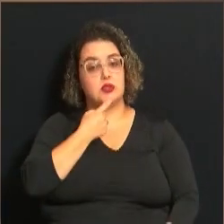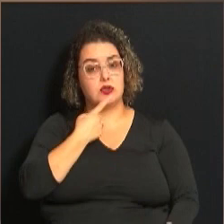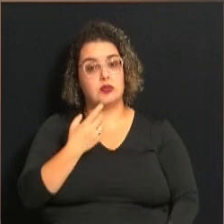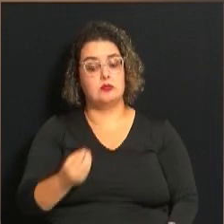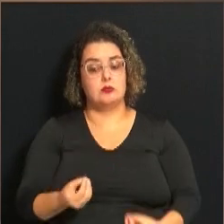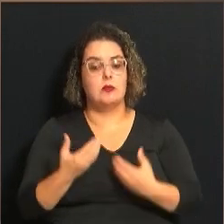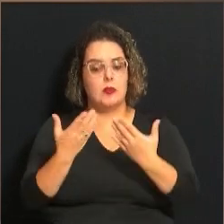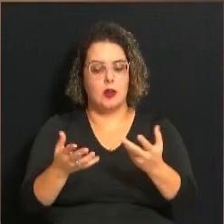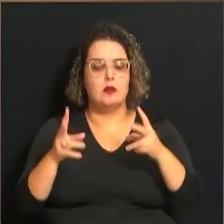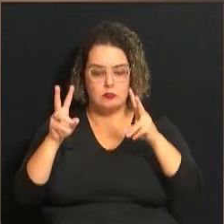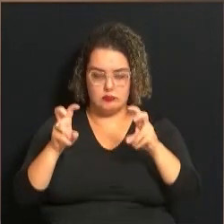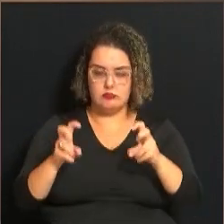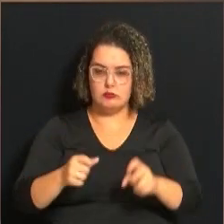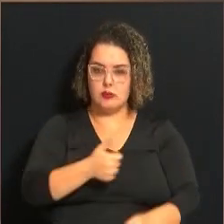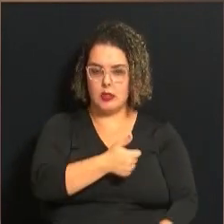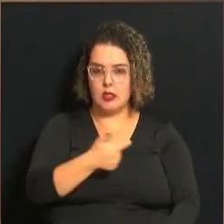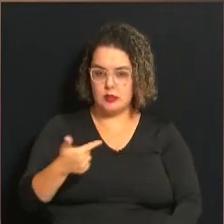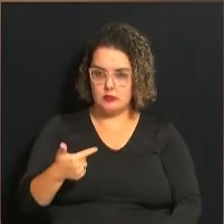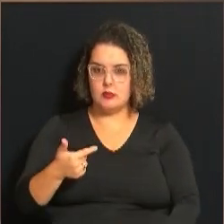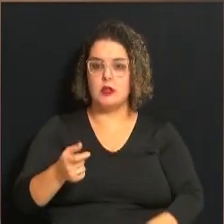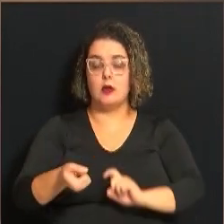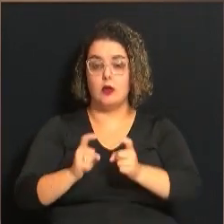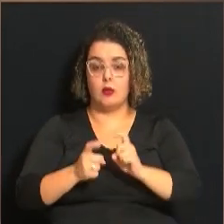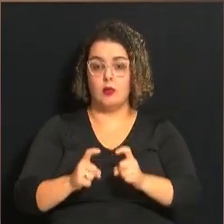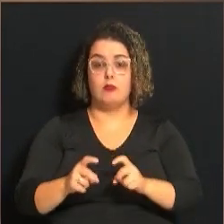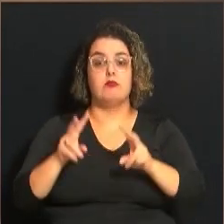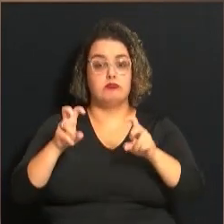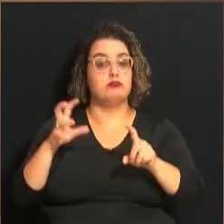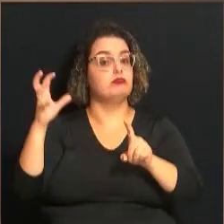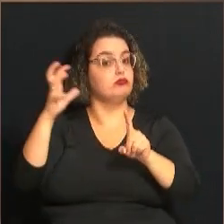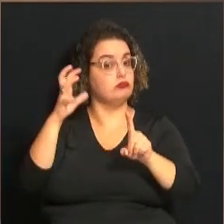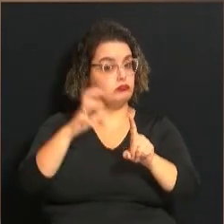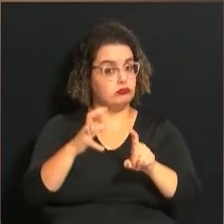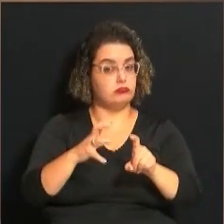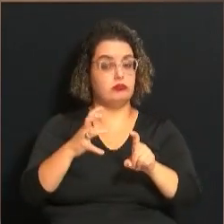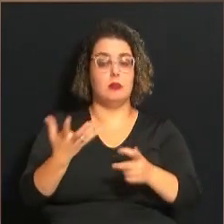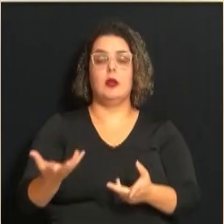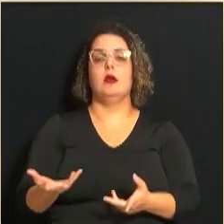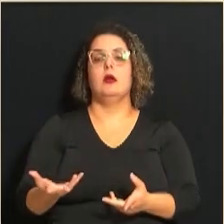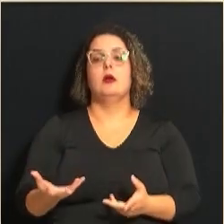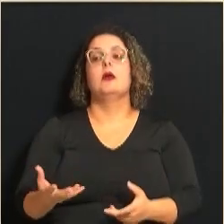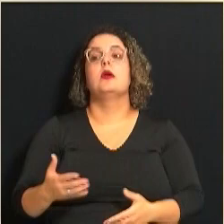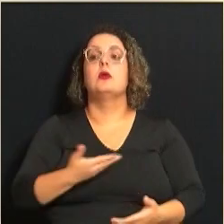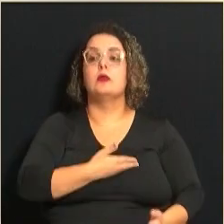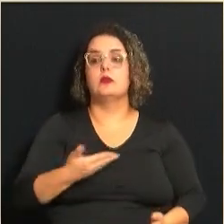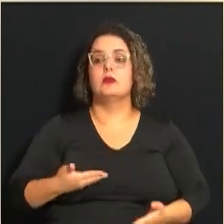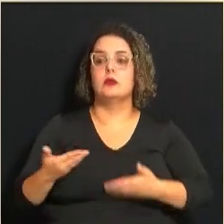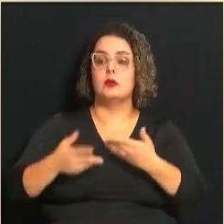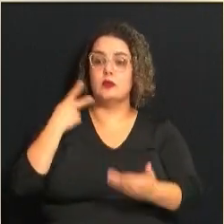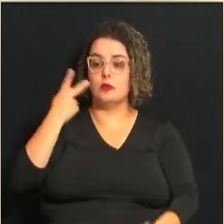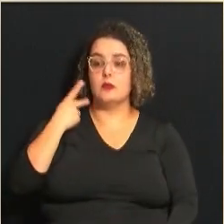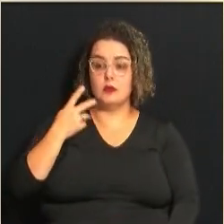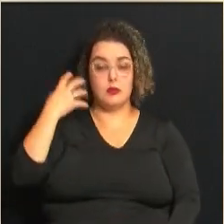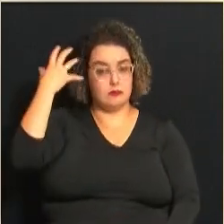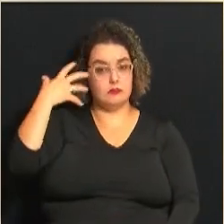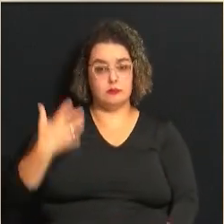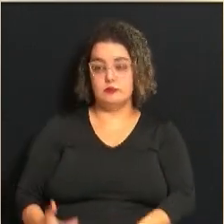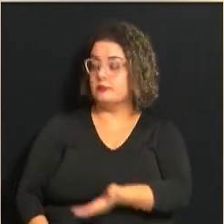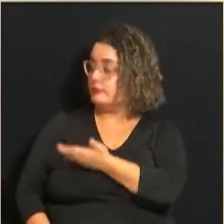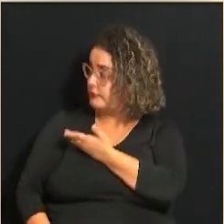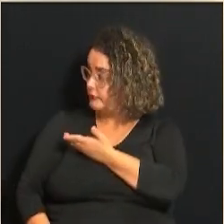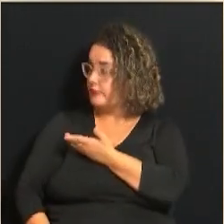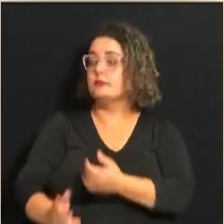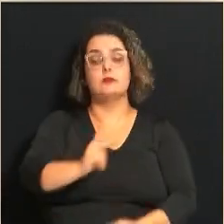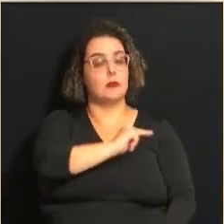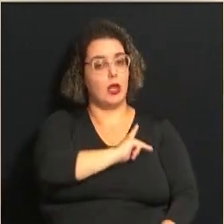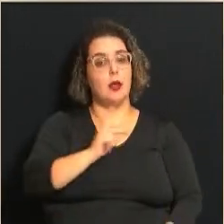como tema na 12ª reunião o assédio moral e o funcionalismo público. A vereadora Guida Calisto, que é presidente